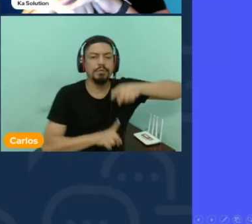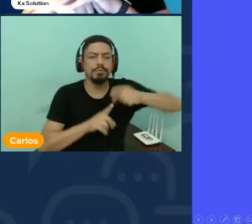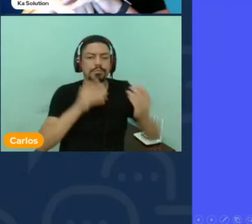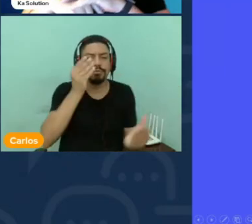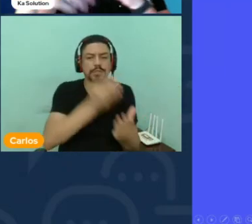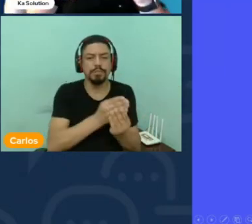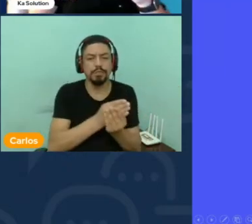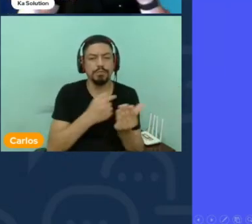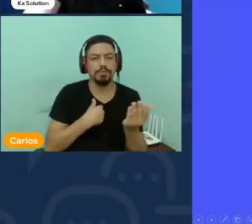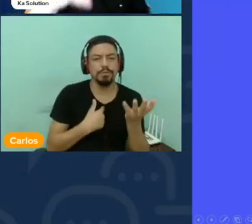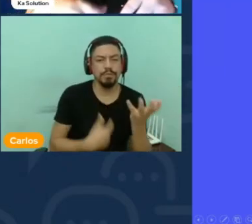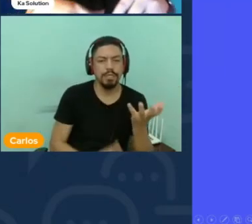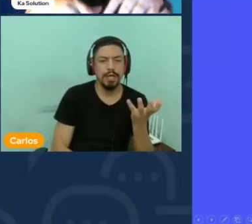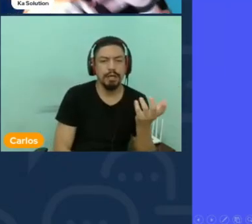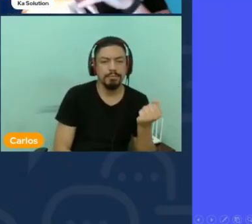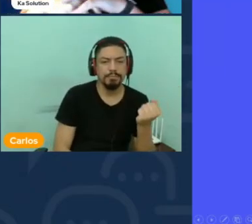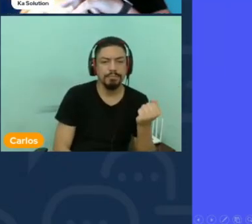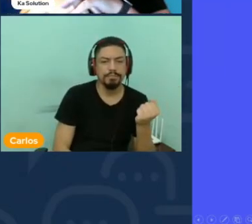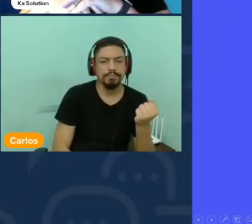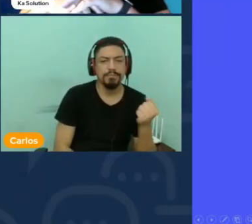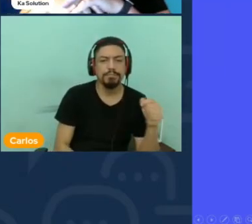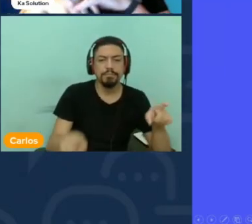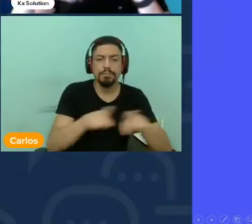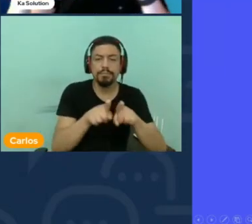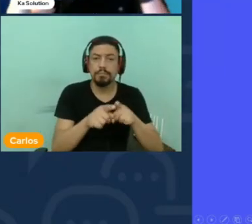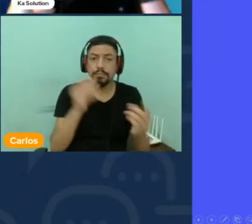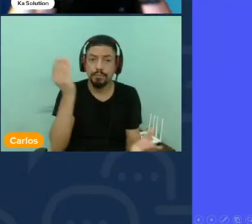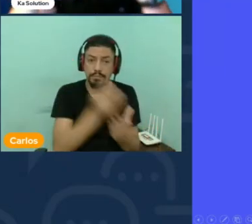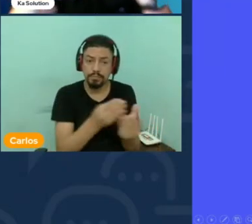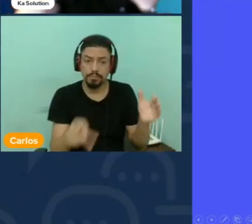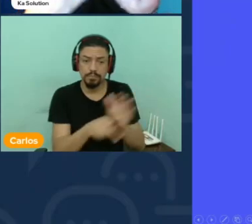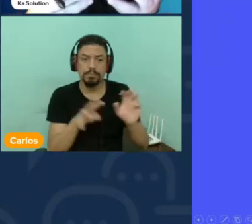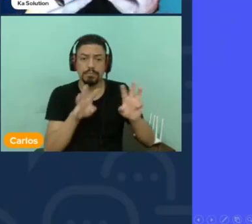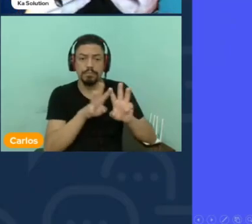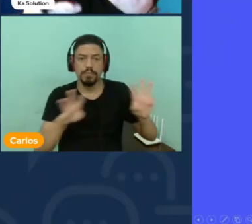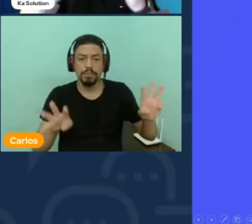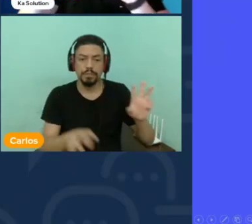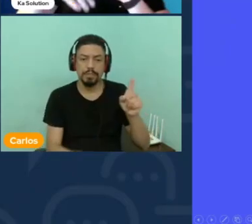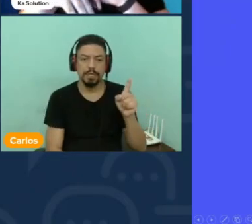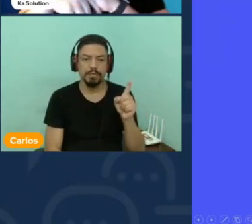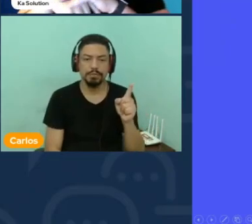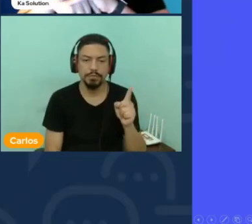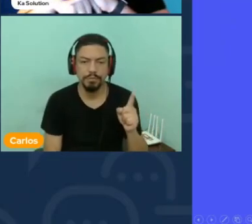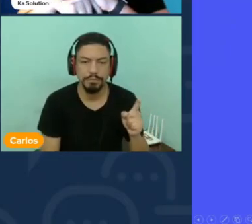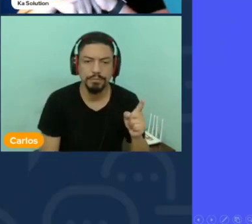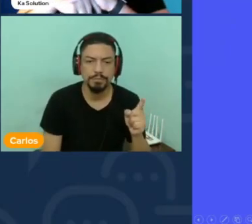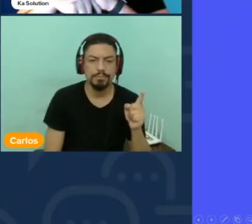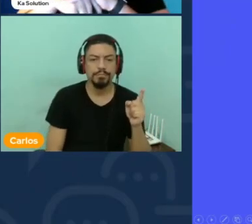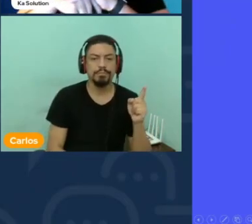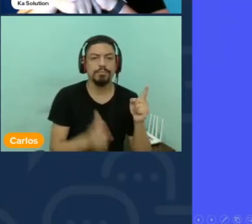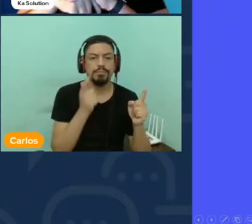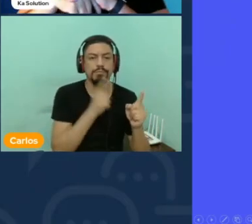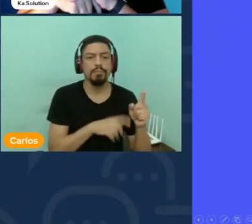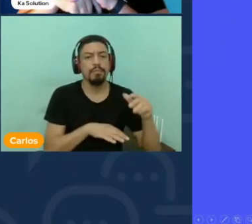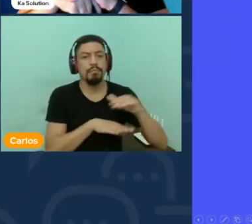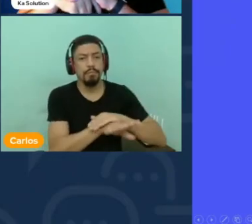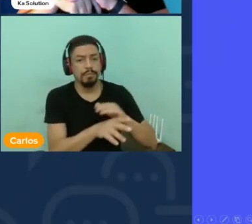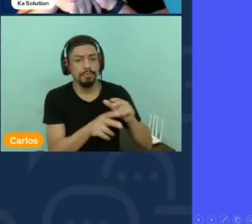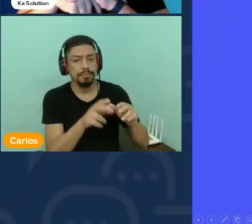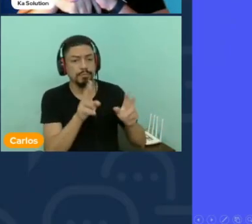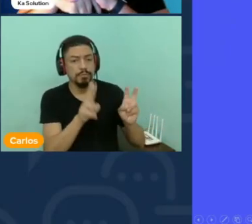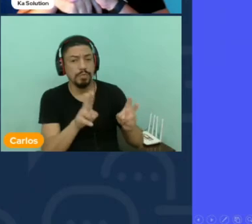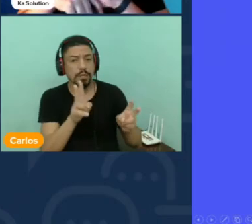quiser, inclusive os arquivos do meu site. Eu posso acessar esse bucket como se estivesse acessando o meu próprio